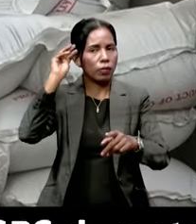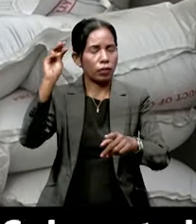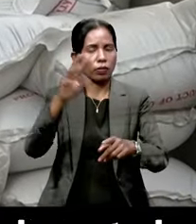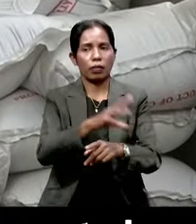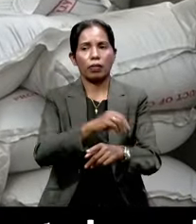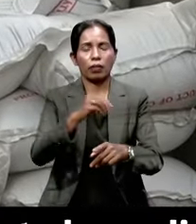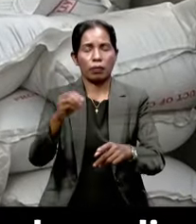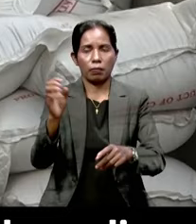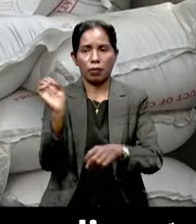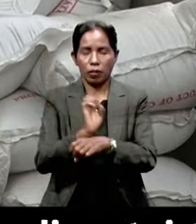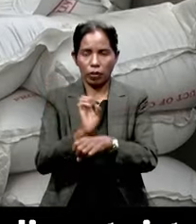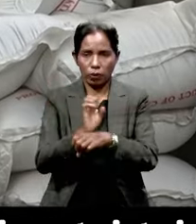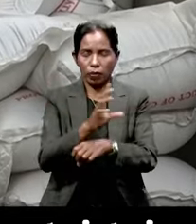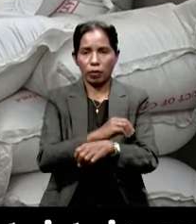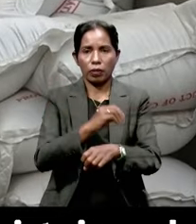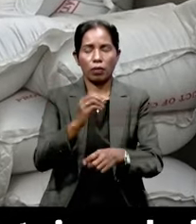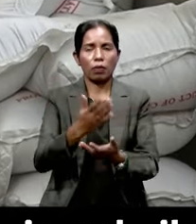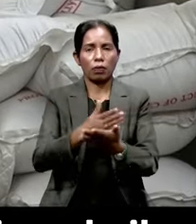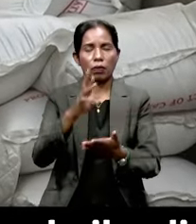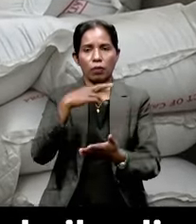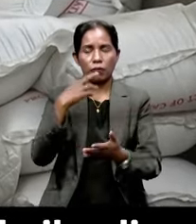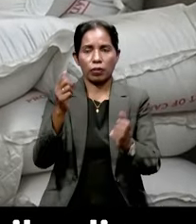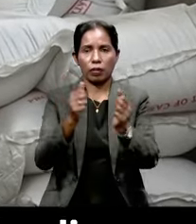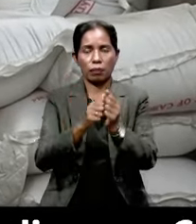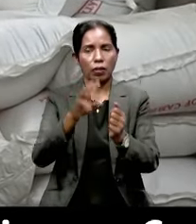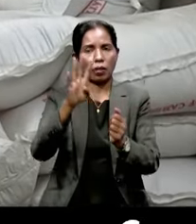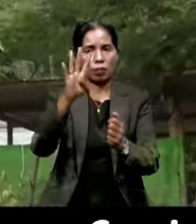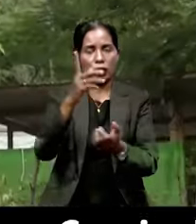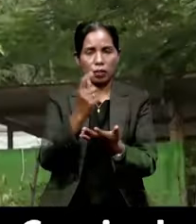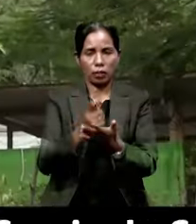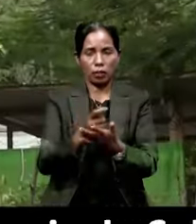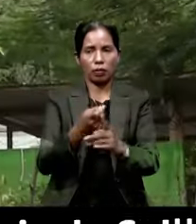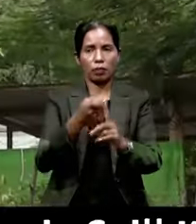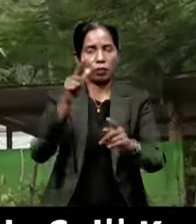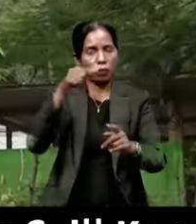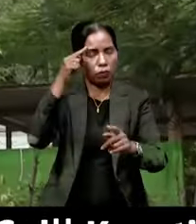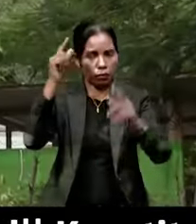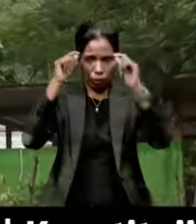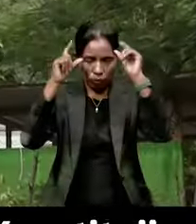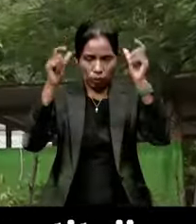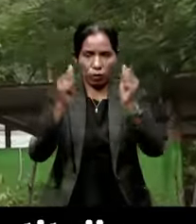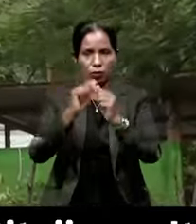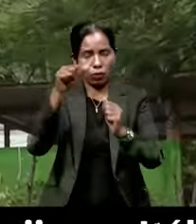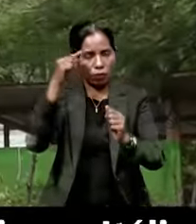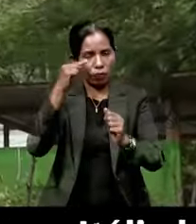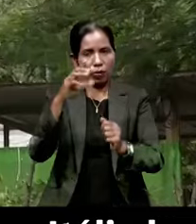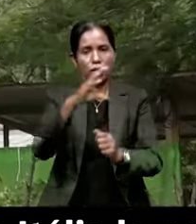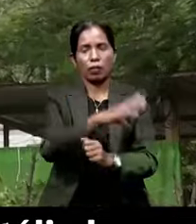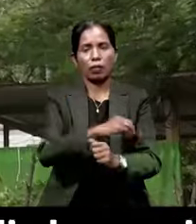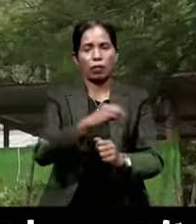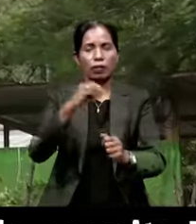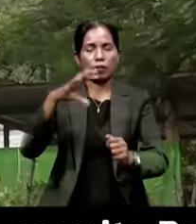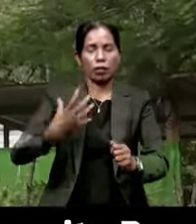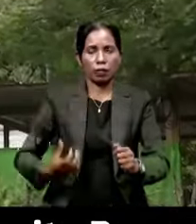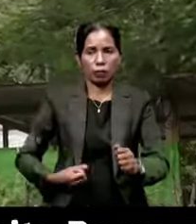coordenador ba asunto ekonomiko so sa fos tonelada ri hun hat li husi akordu entre governo Timor-Leste o governo Cambodia o total